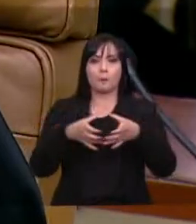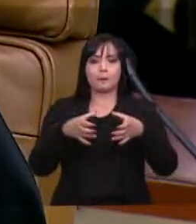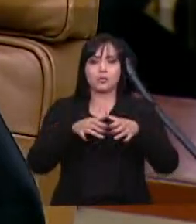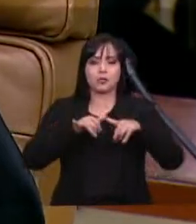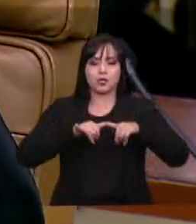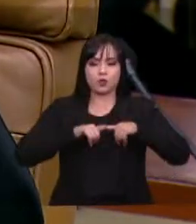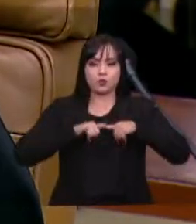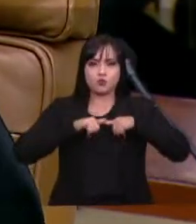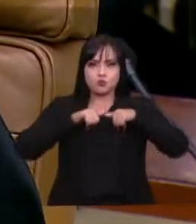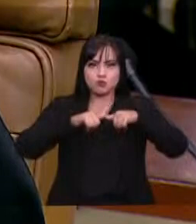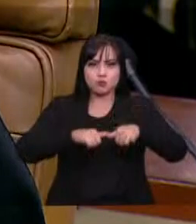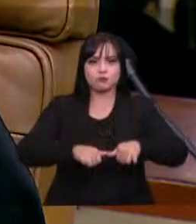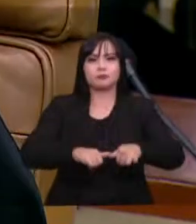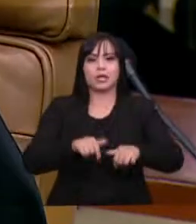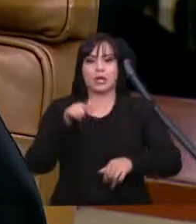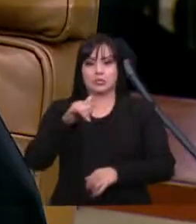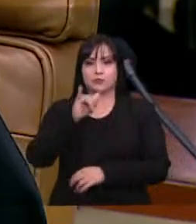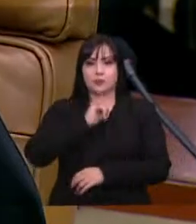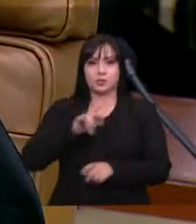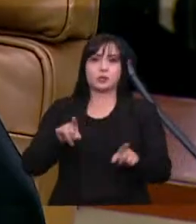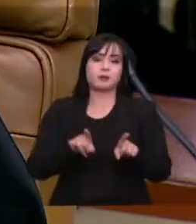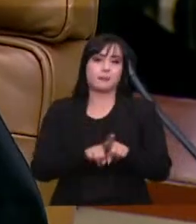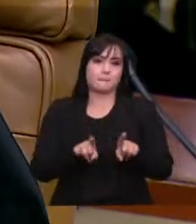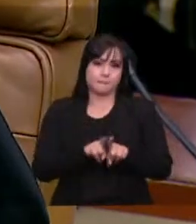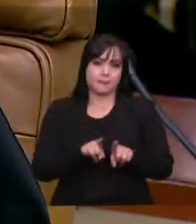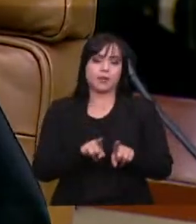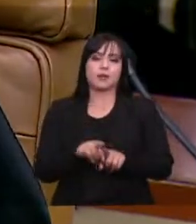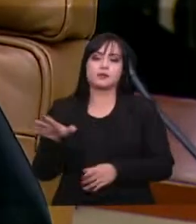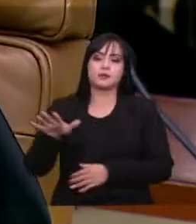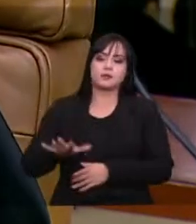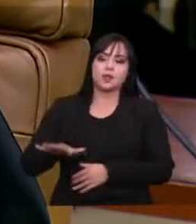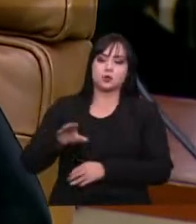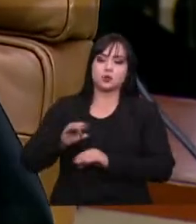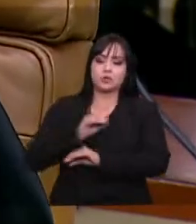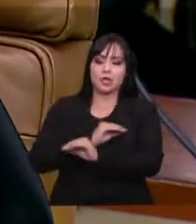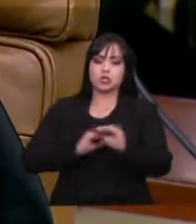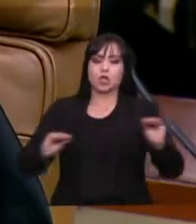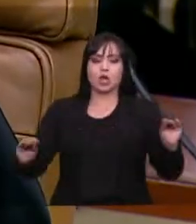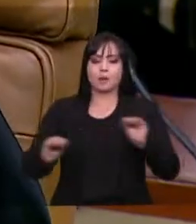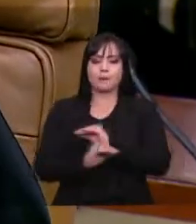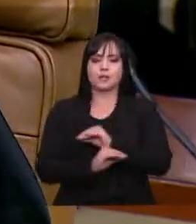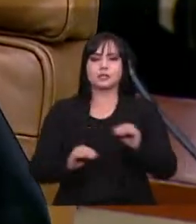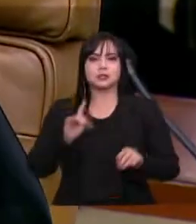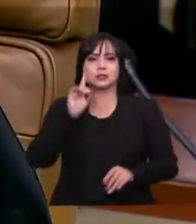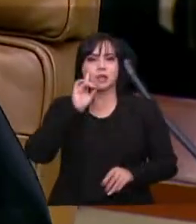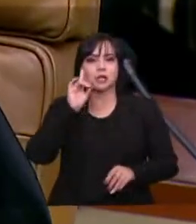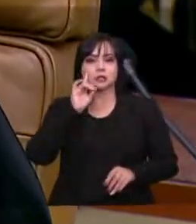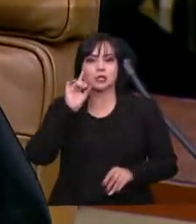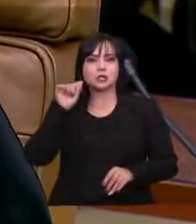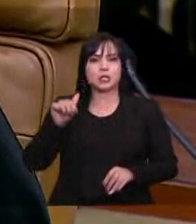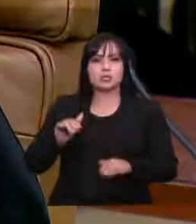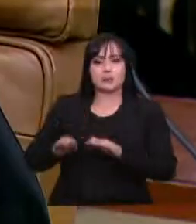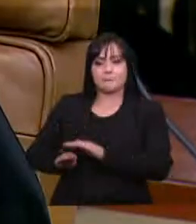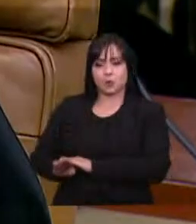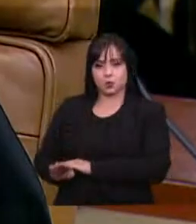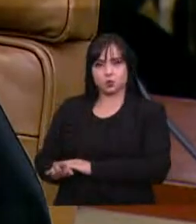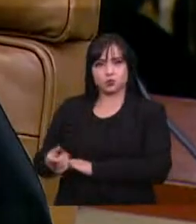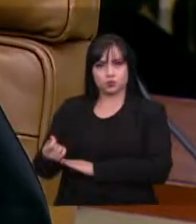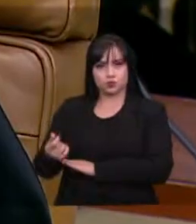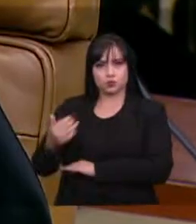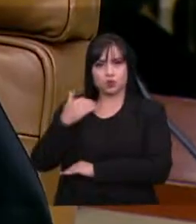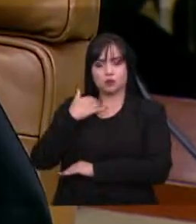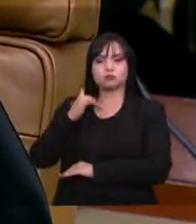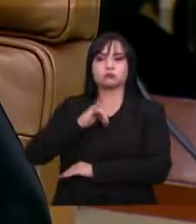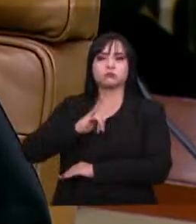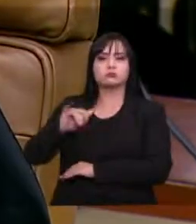e isto este dado também de fato acerca do deslocamentos em datas desses depósitos Foram